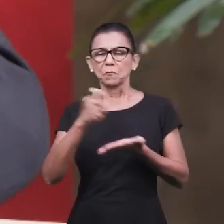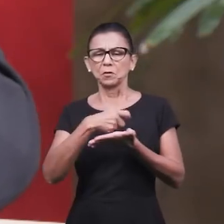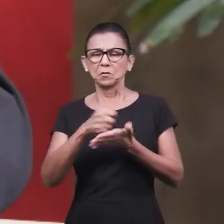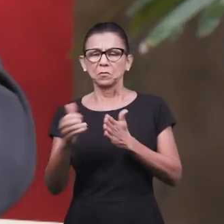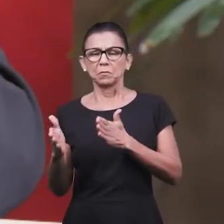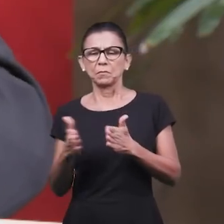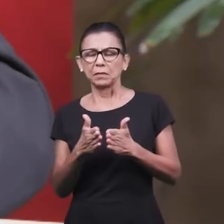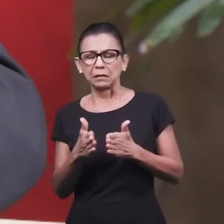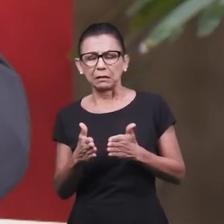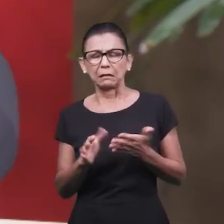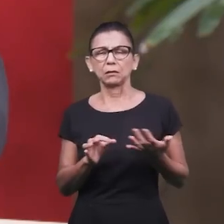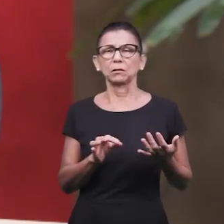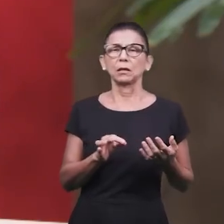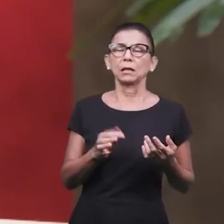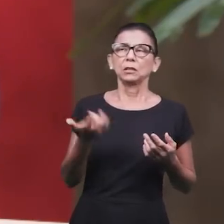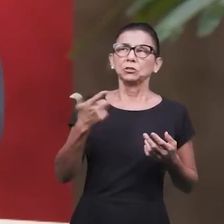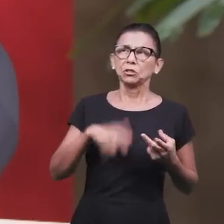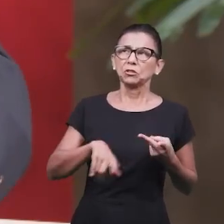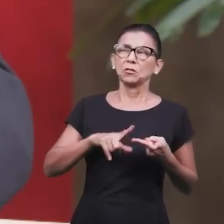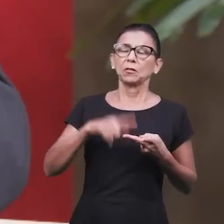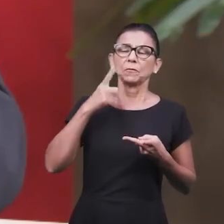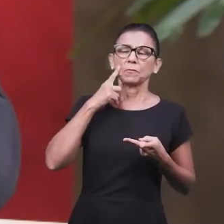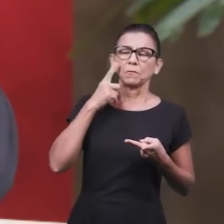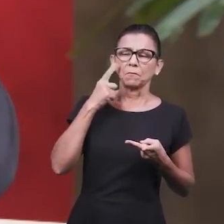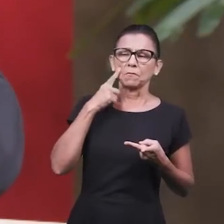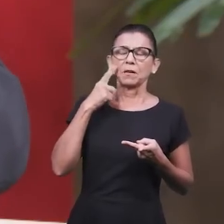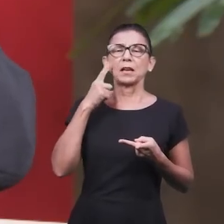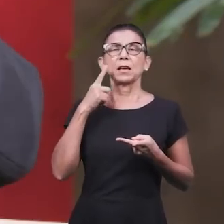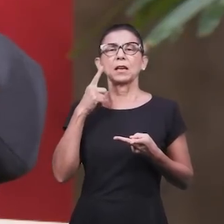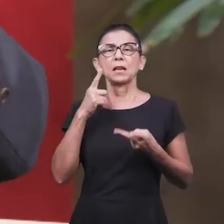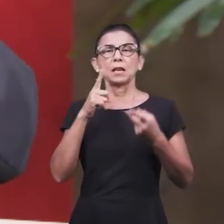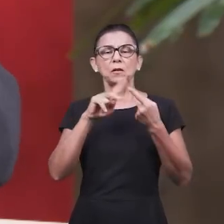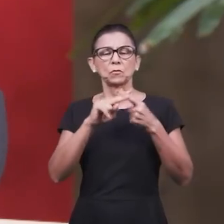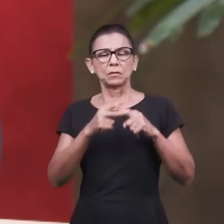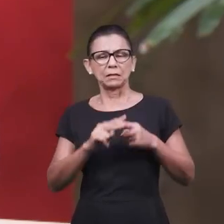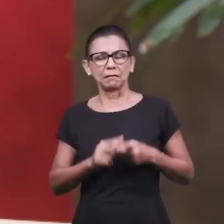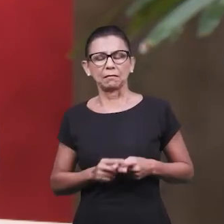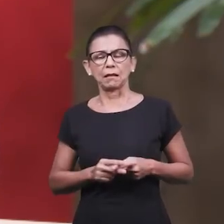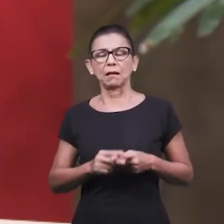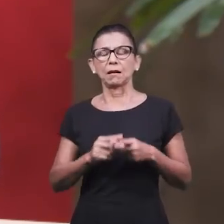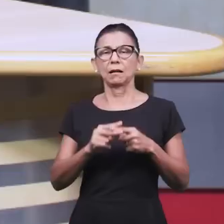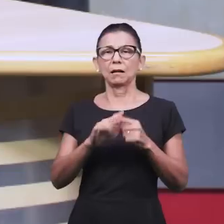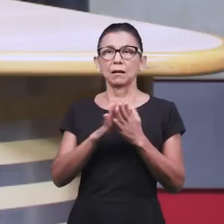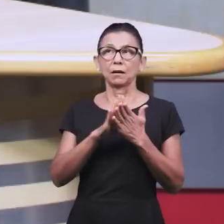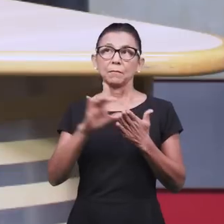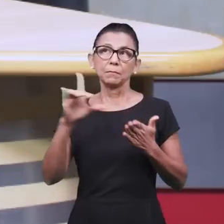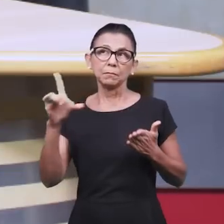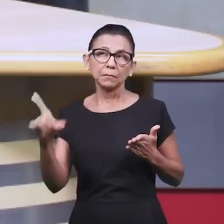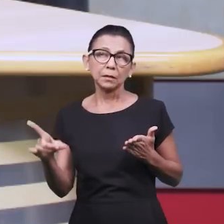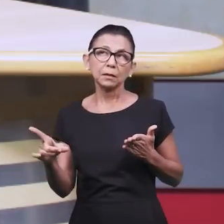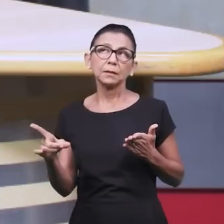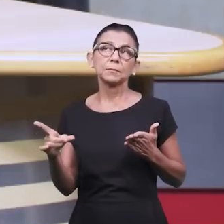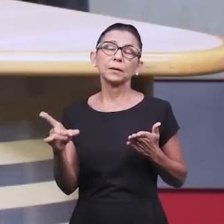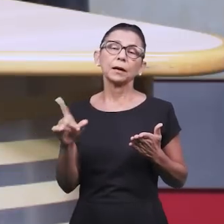tempo. A Bíblia precisa ser repensada. A Bíblia precisa ser